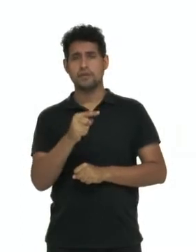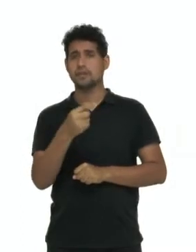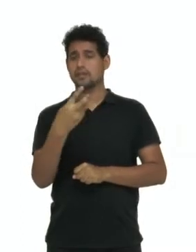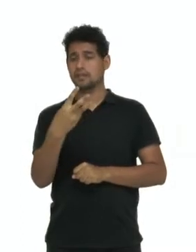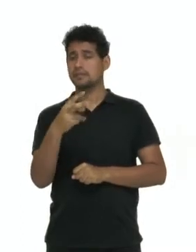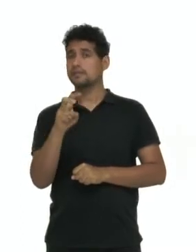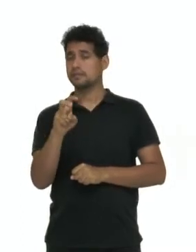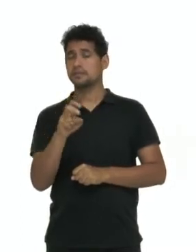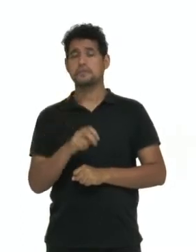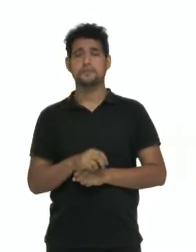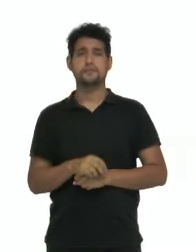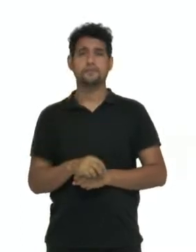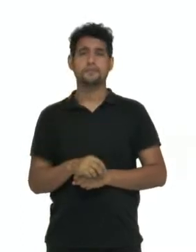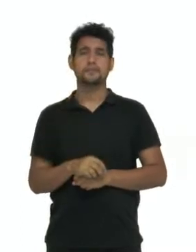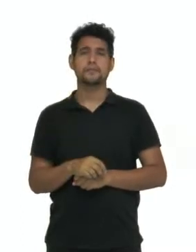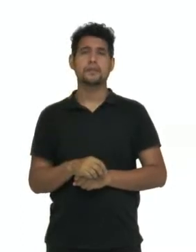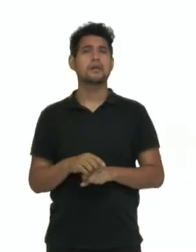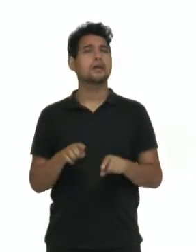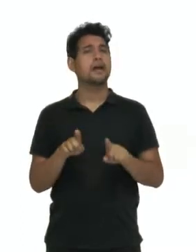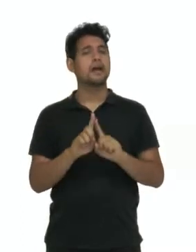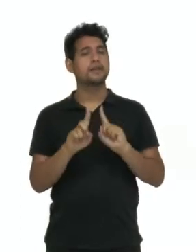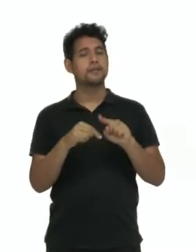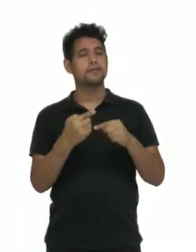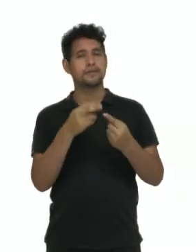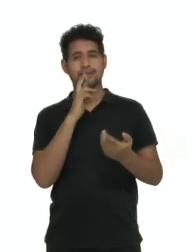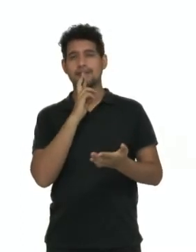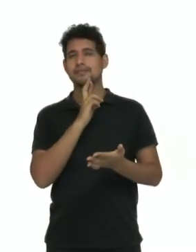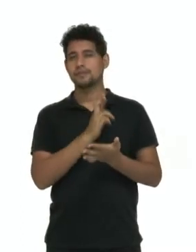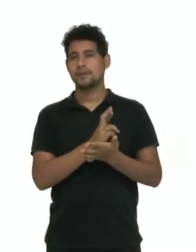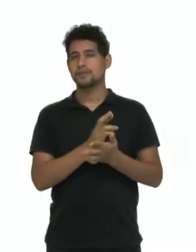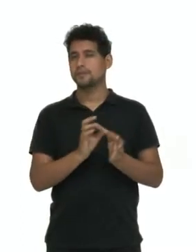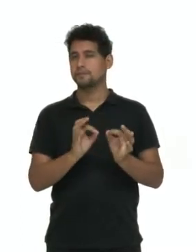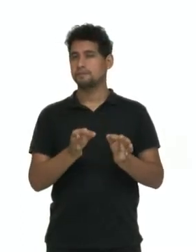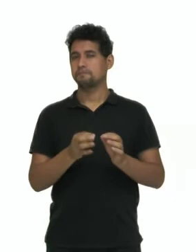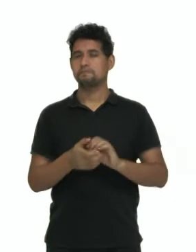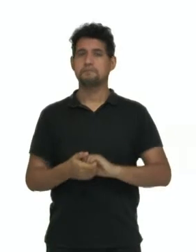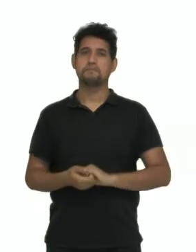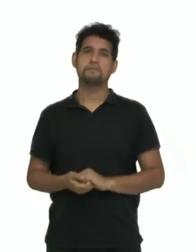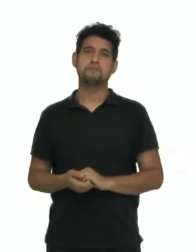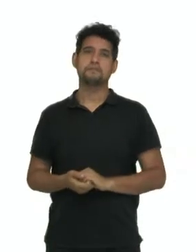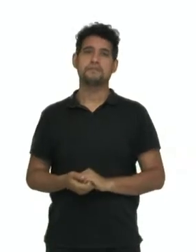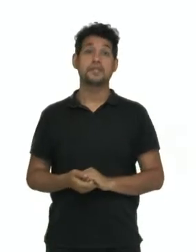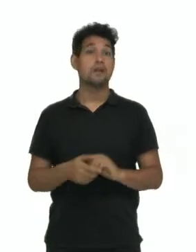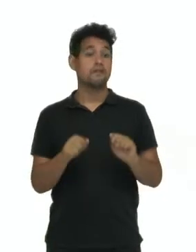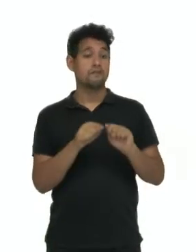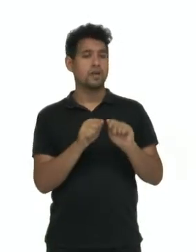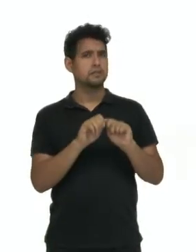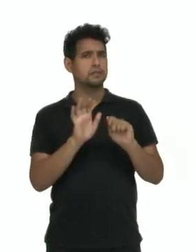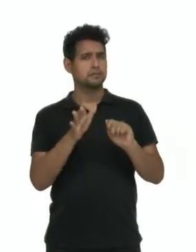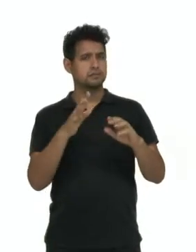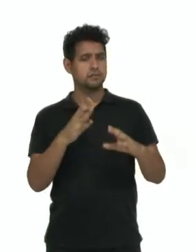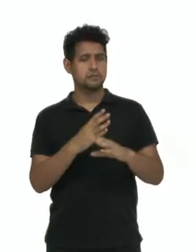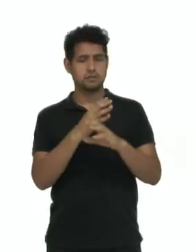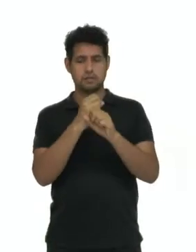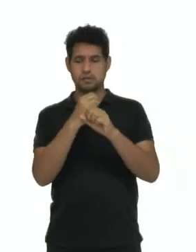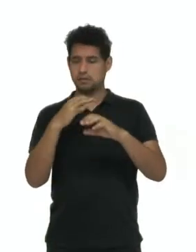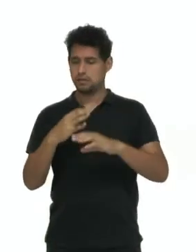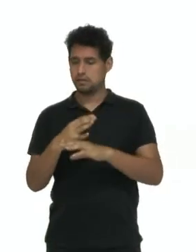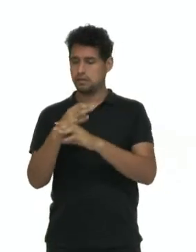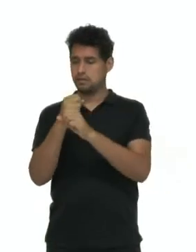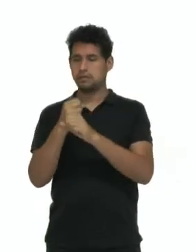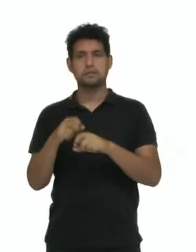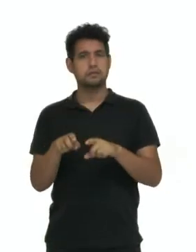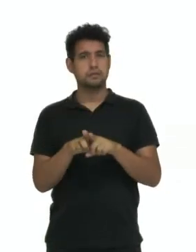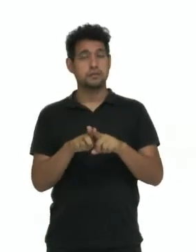8,35, tá bom? E aí nós chegaríamos na resposta, tá joia? Beleza? Então, fazendo essa multiplicação, vamos treinar aqui um pouquinho,